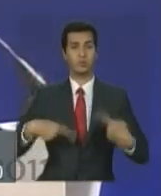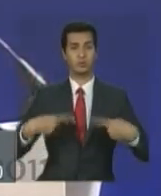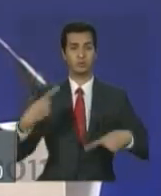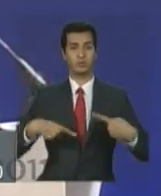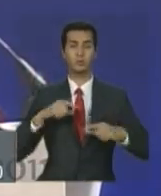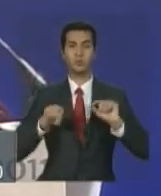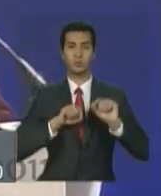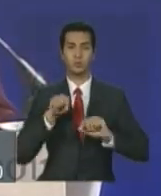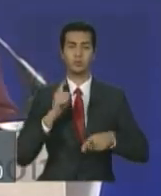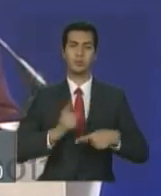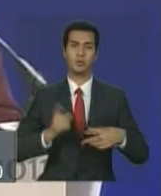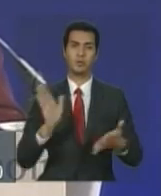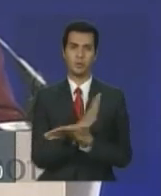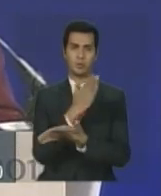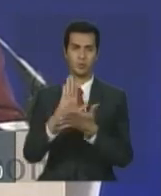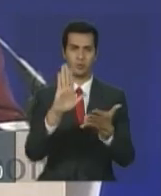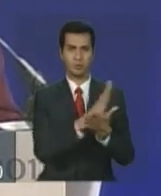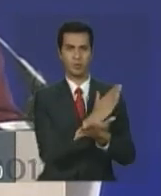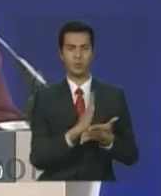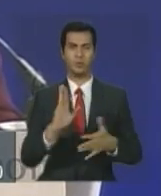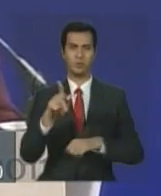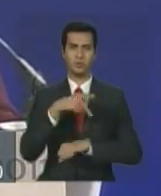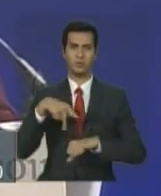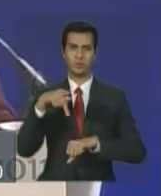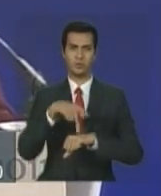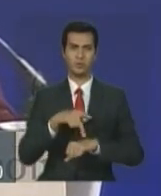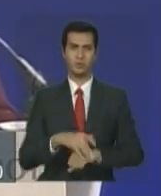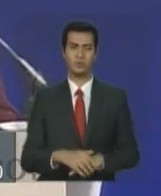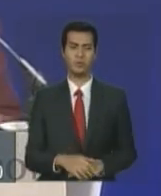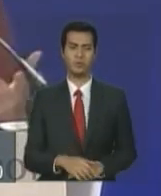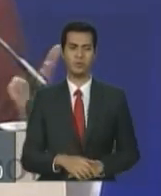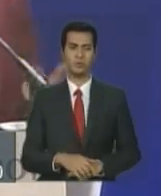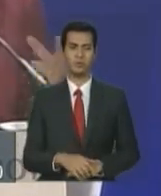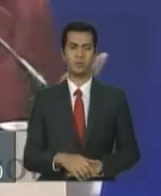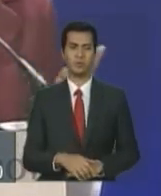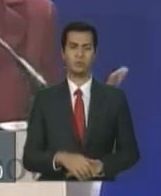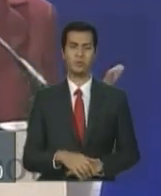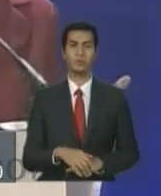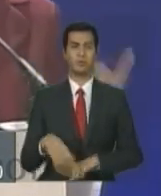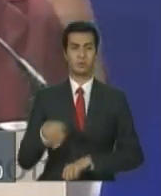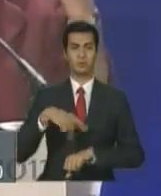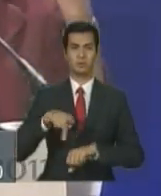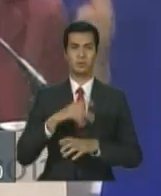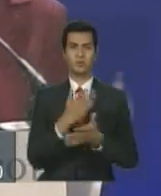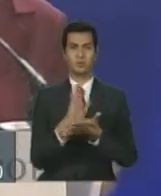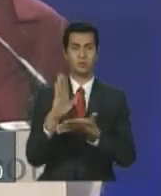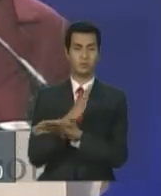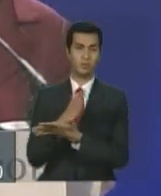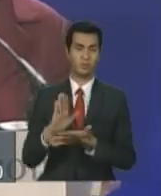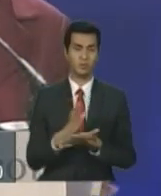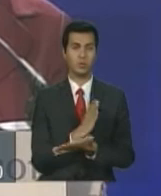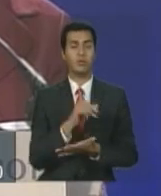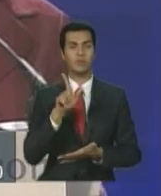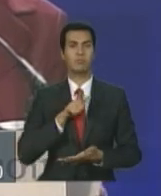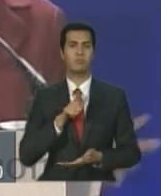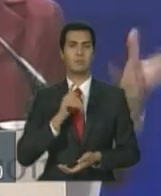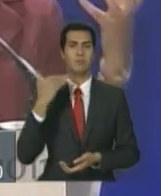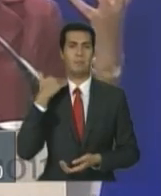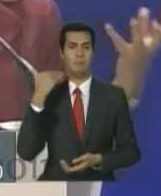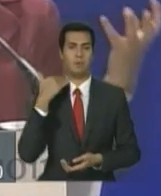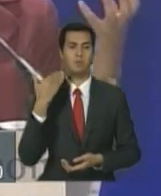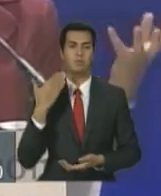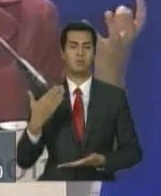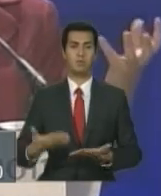países, principalmente aqueles onde a atividade financeira, o serviço financeiro é